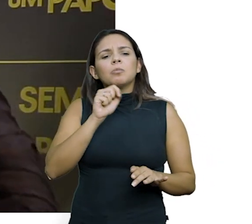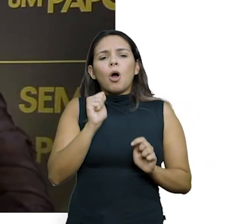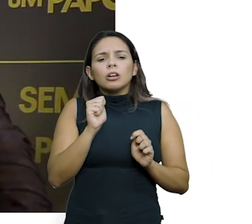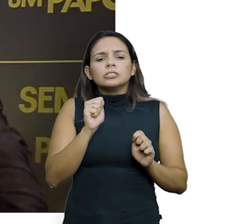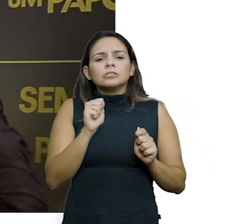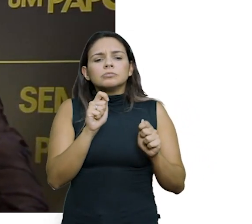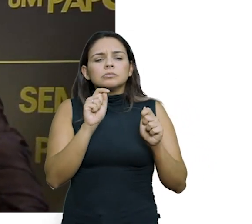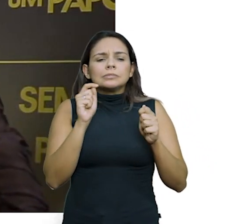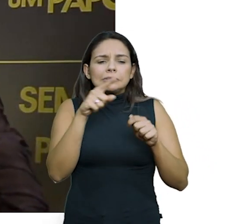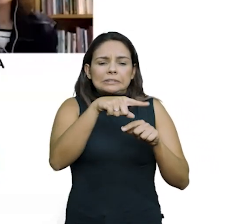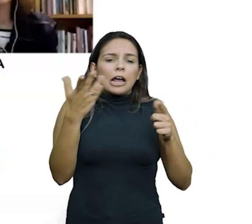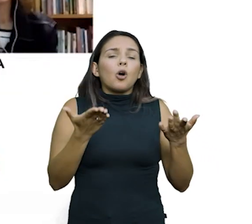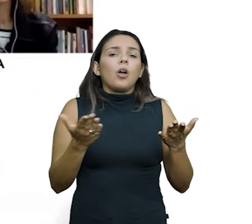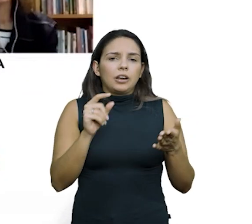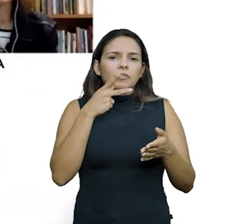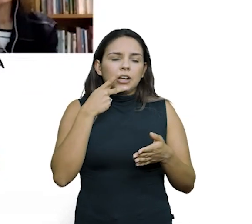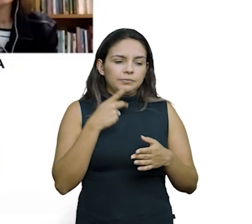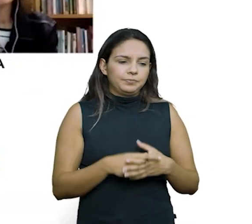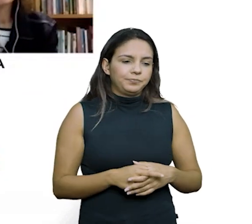ambiente?